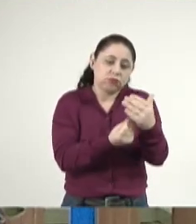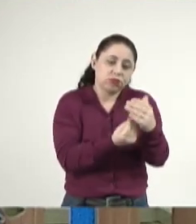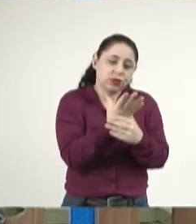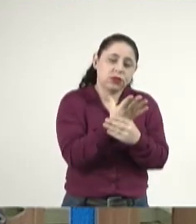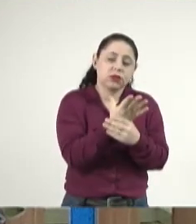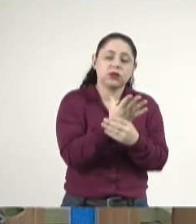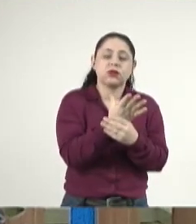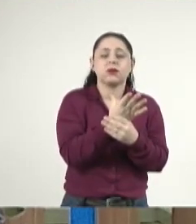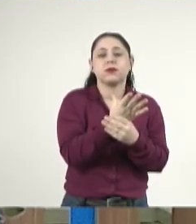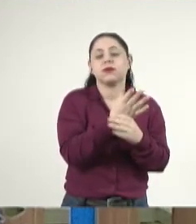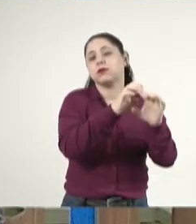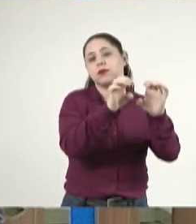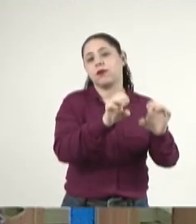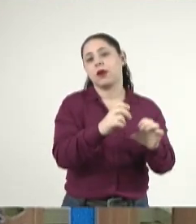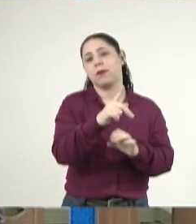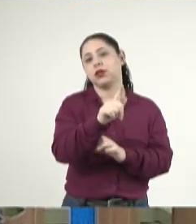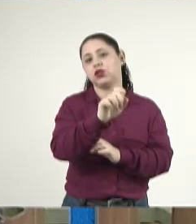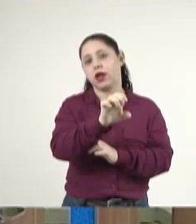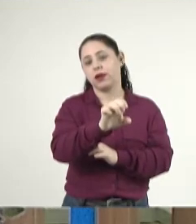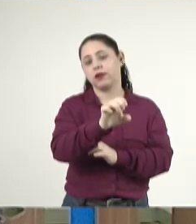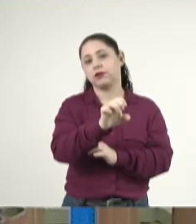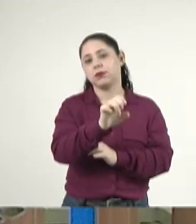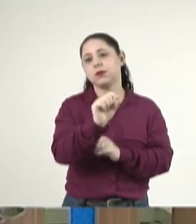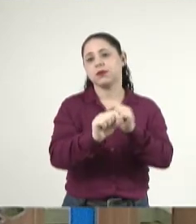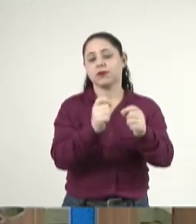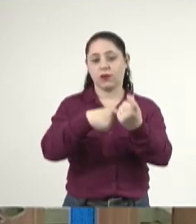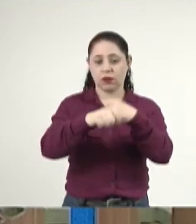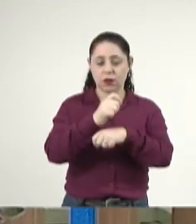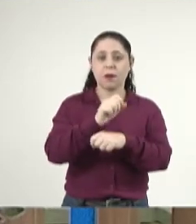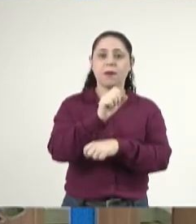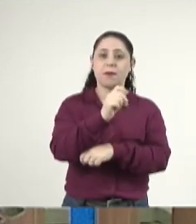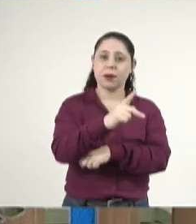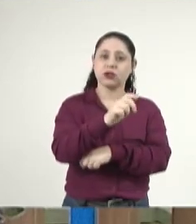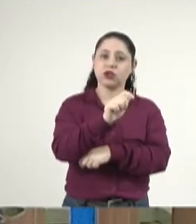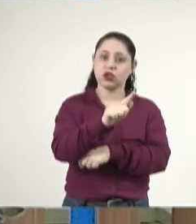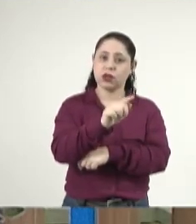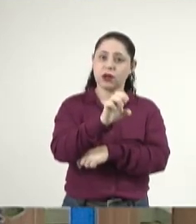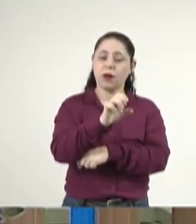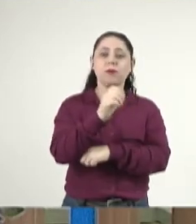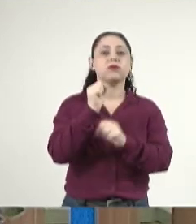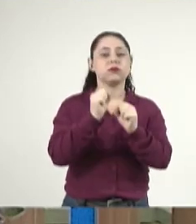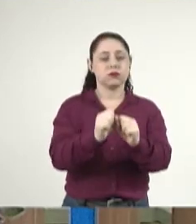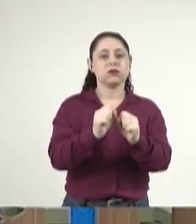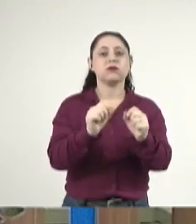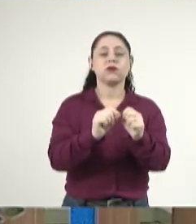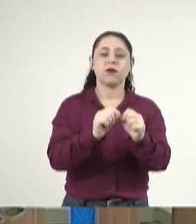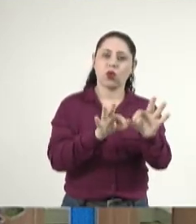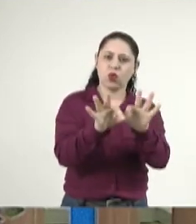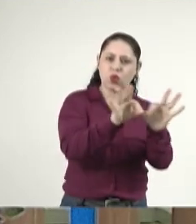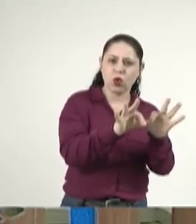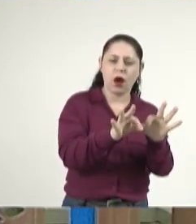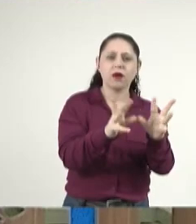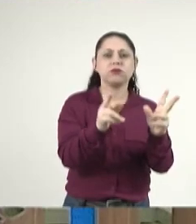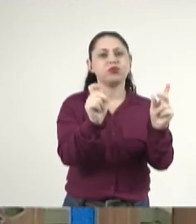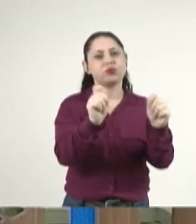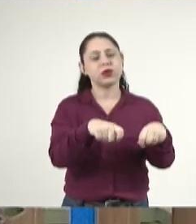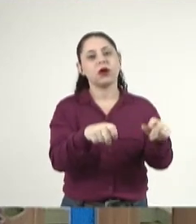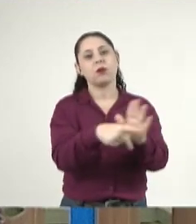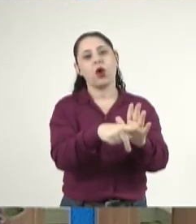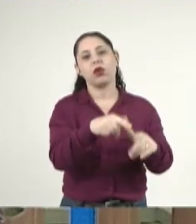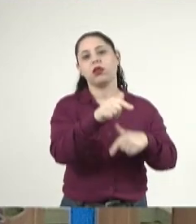da PGE, é mais para que a administração da PGE tenha flexibilidade em poder se organizar também, fazer com